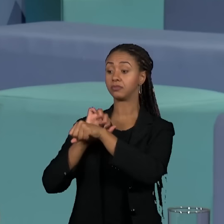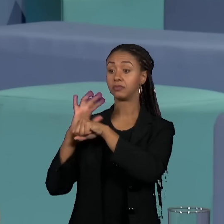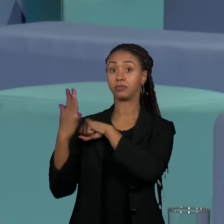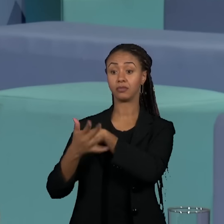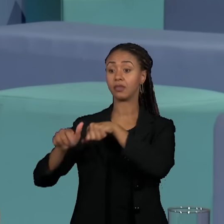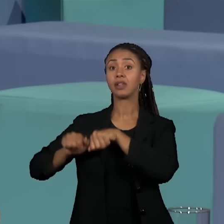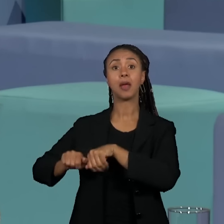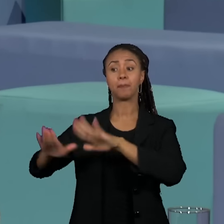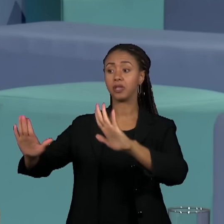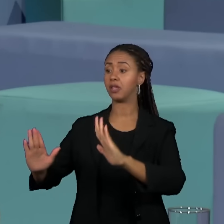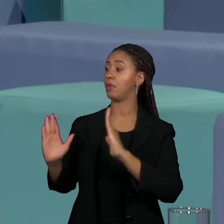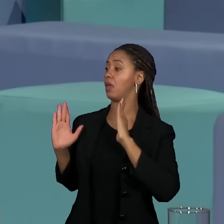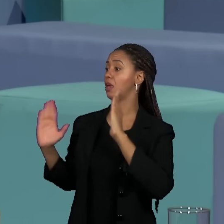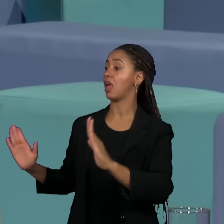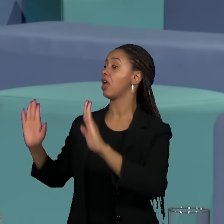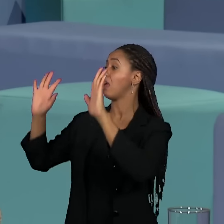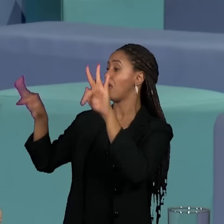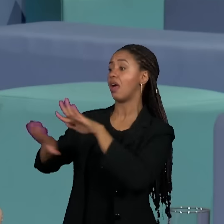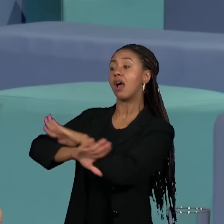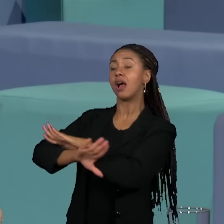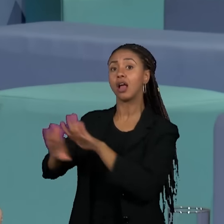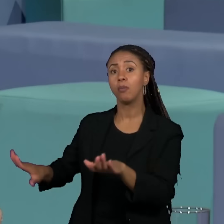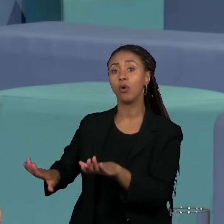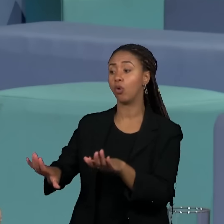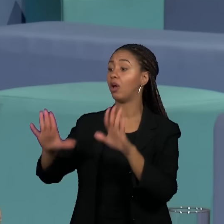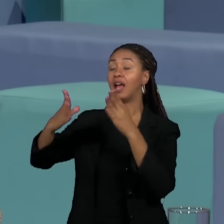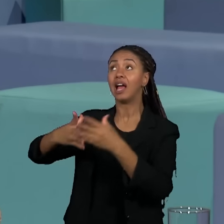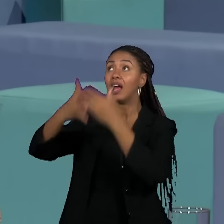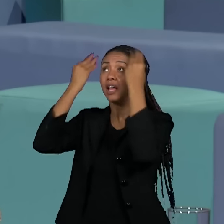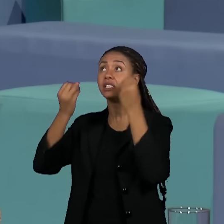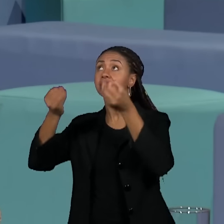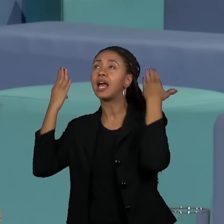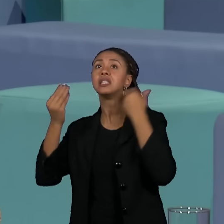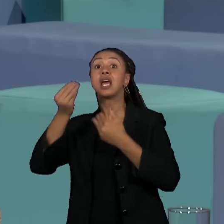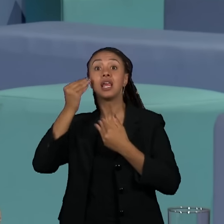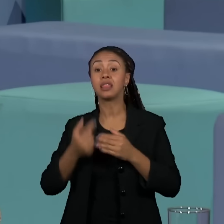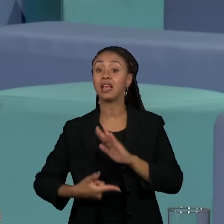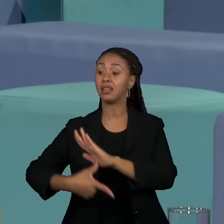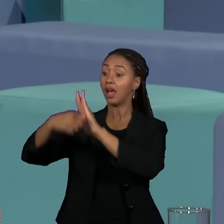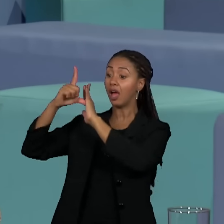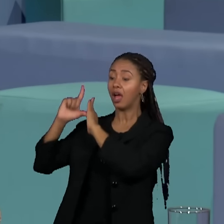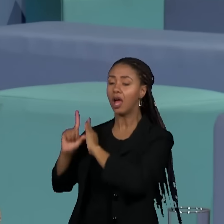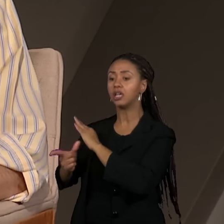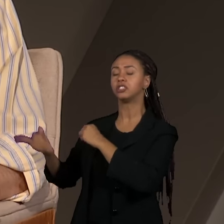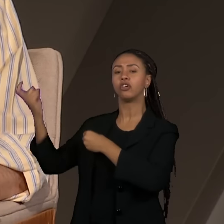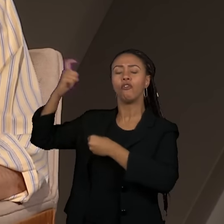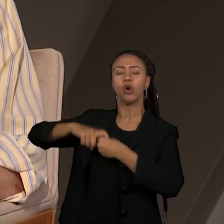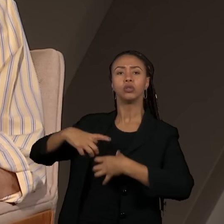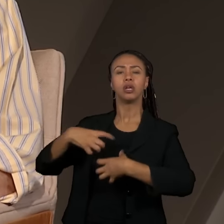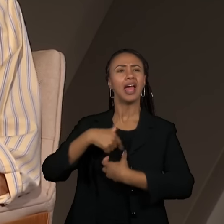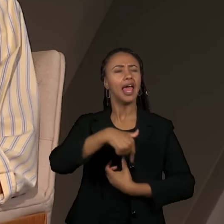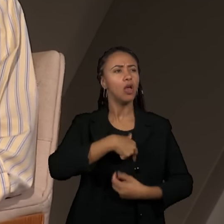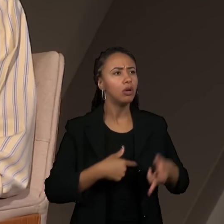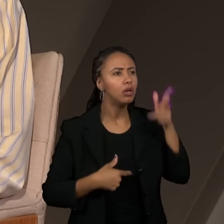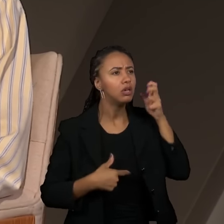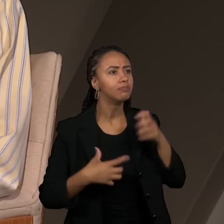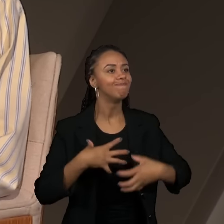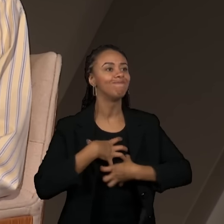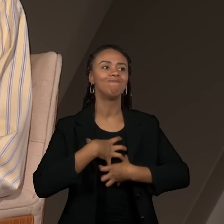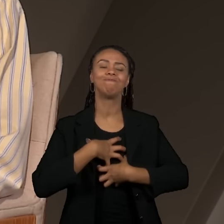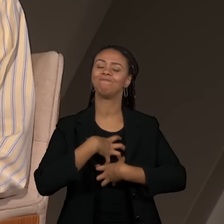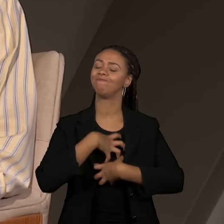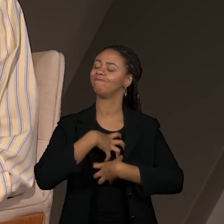n a gente tem que esquecer tudo e voltar ao que era antes eu fiquei profundamente Decepcionado profundamente assustado não